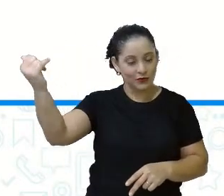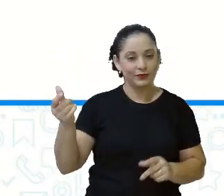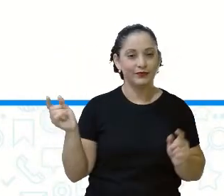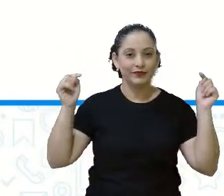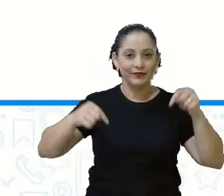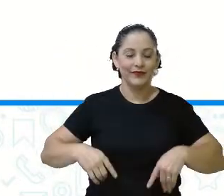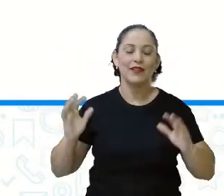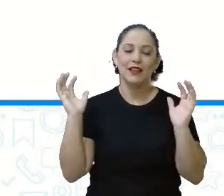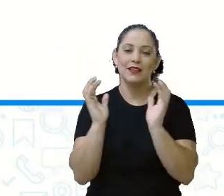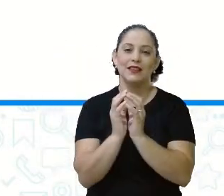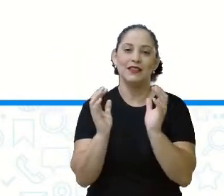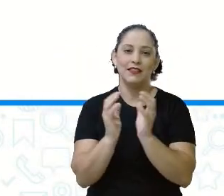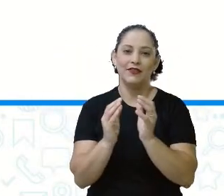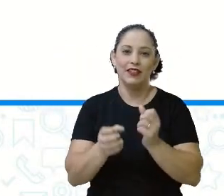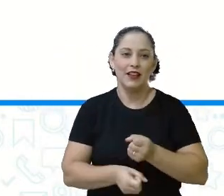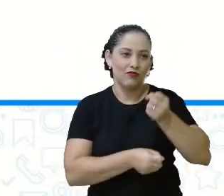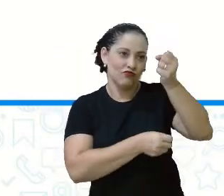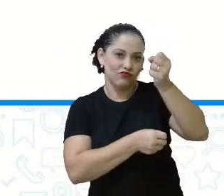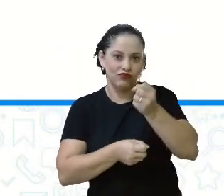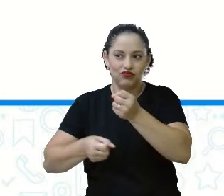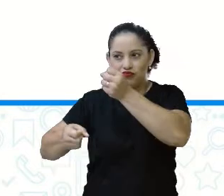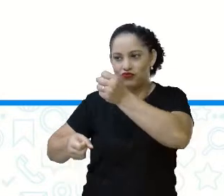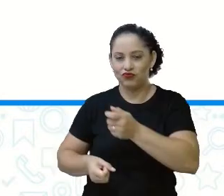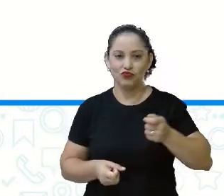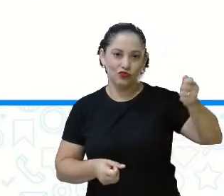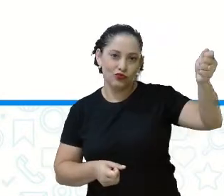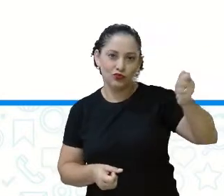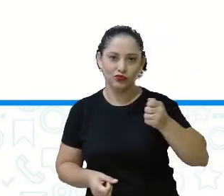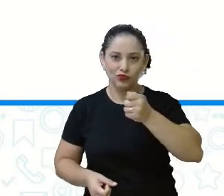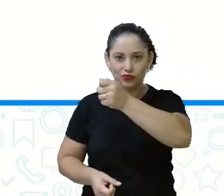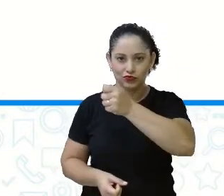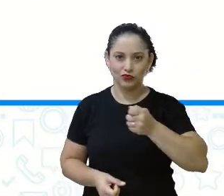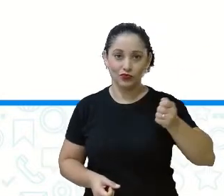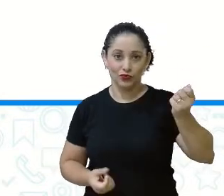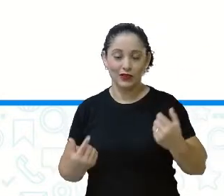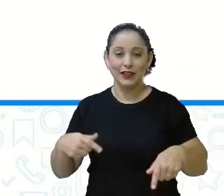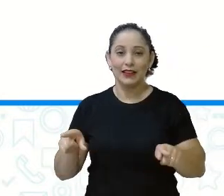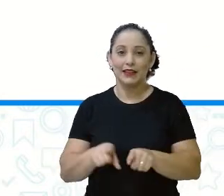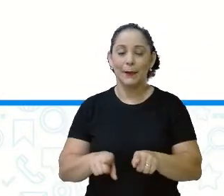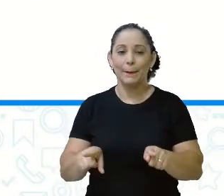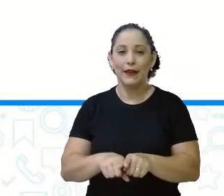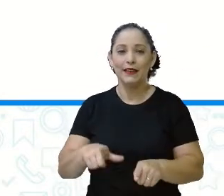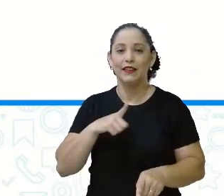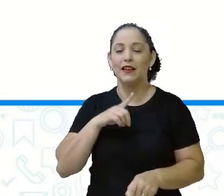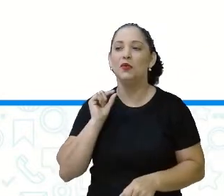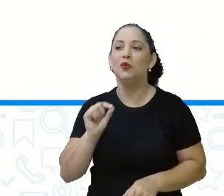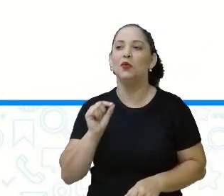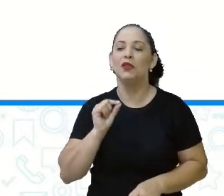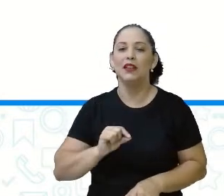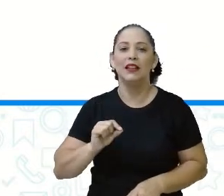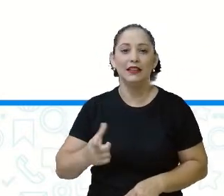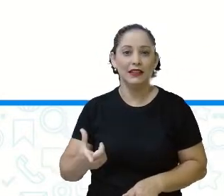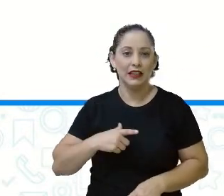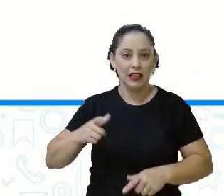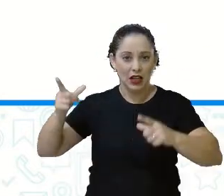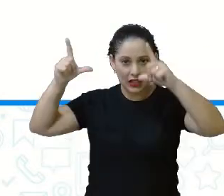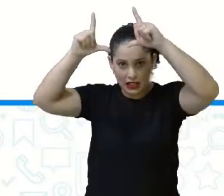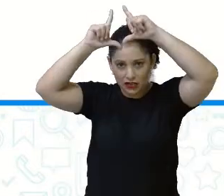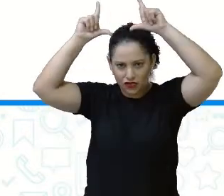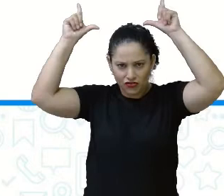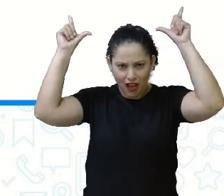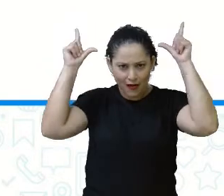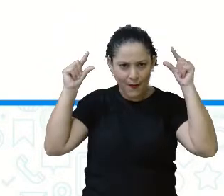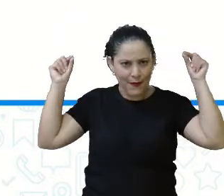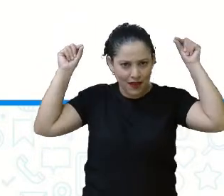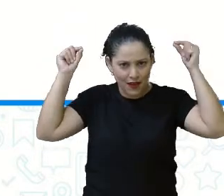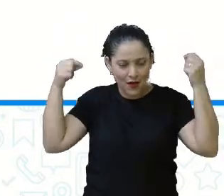acessório principal do passista. E trouxe também um chapéu de couro, que é do vaqueiro, né? Mas aí o que é que tem a